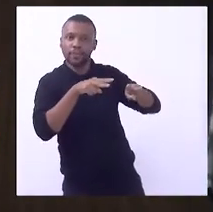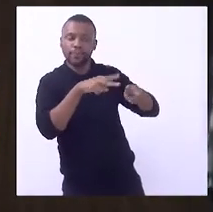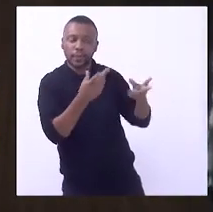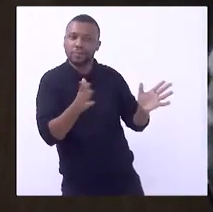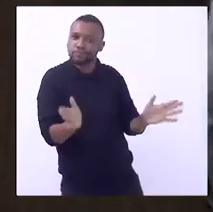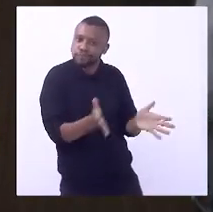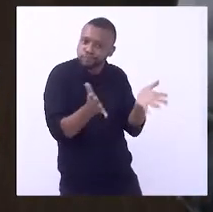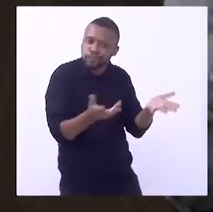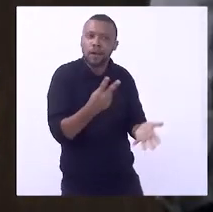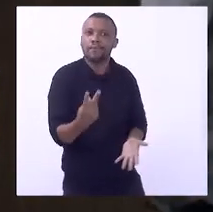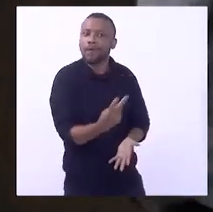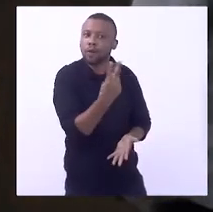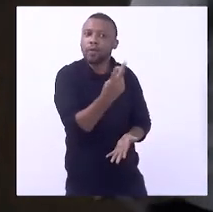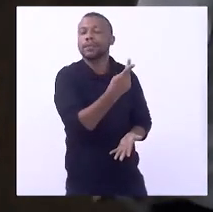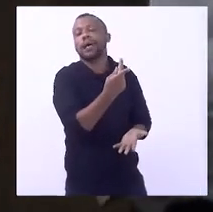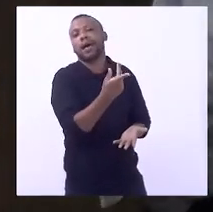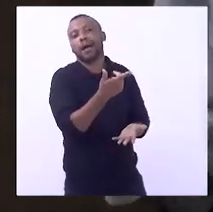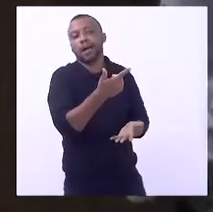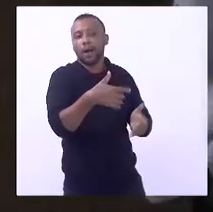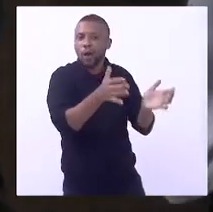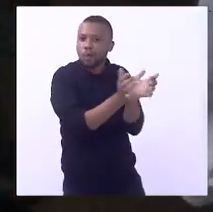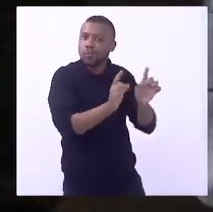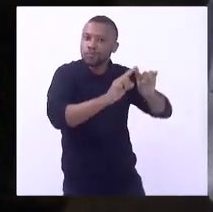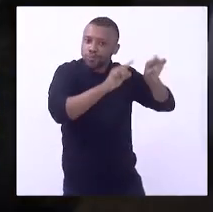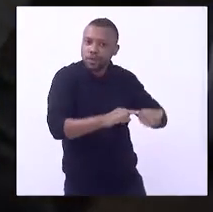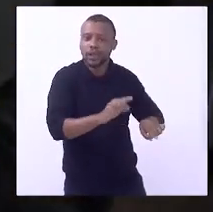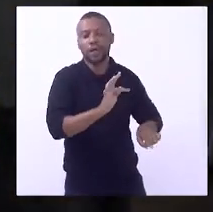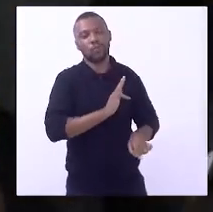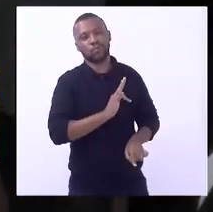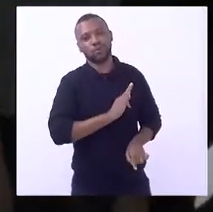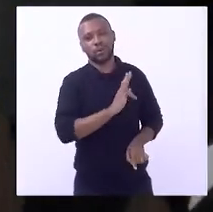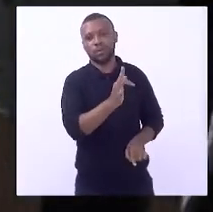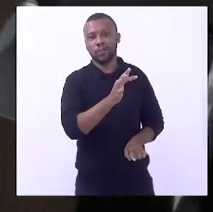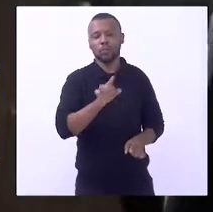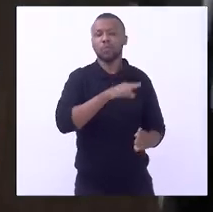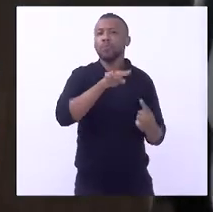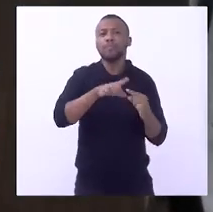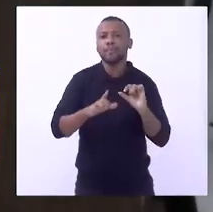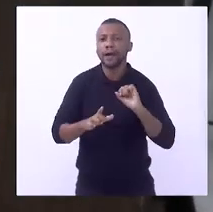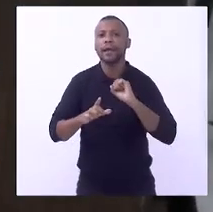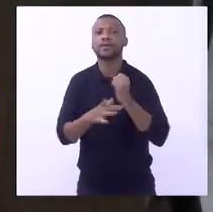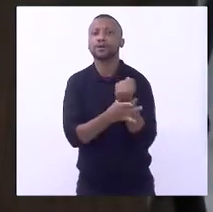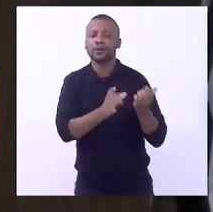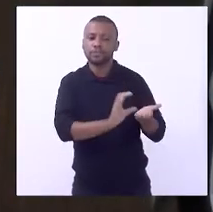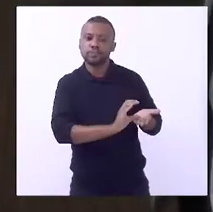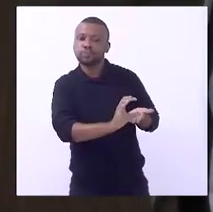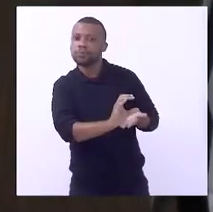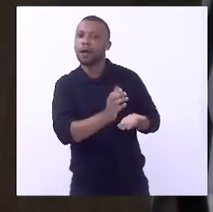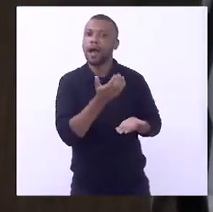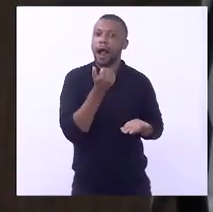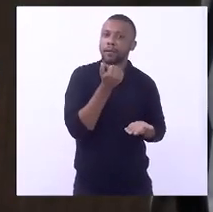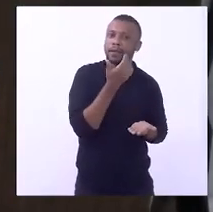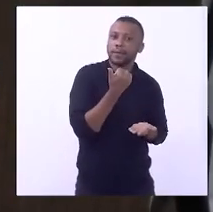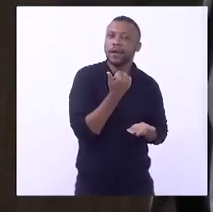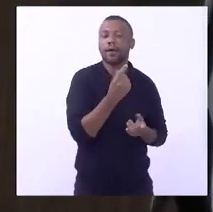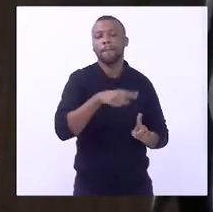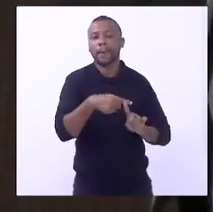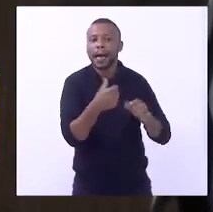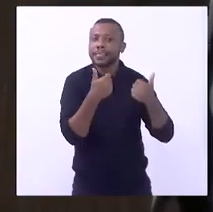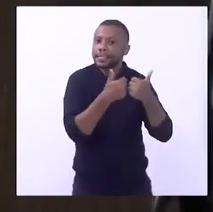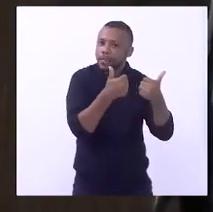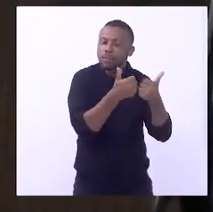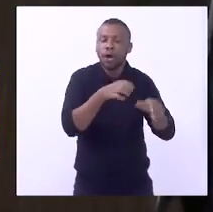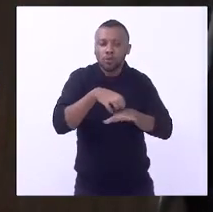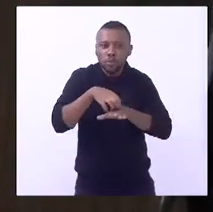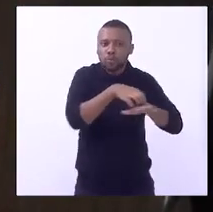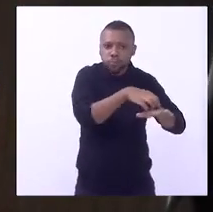tropa, por exemplo, para garantir um auxílio alimentação, um auxílio transporte que faça sentido,